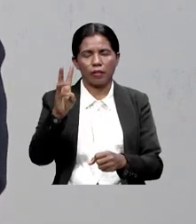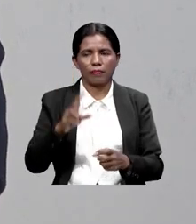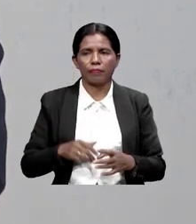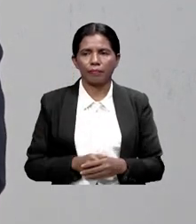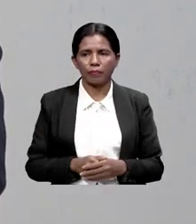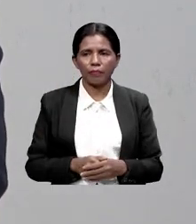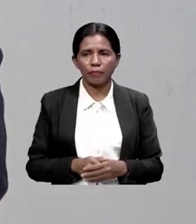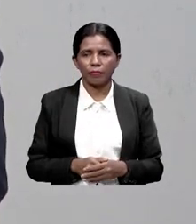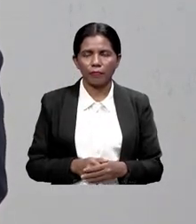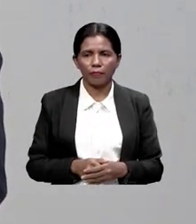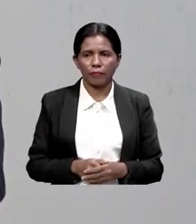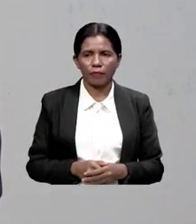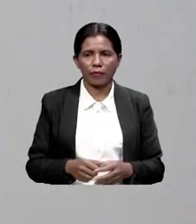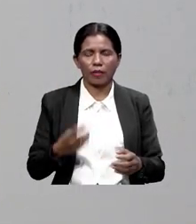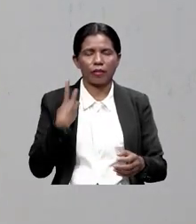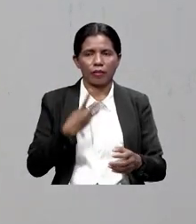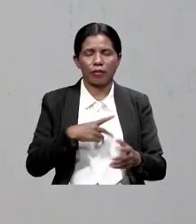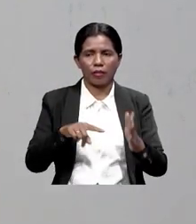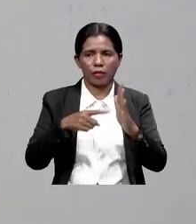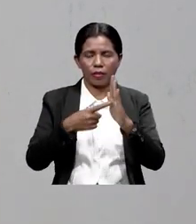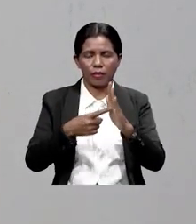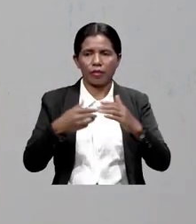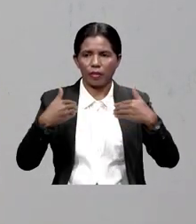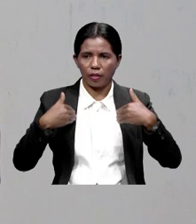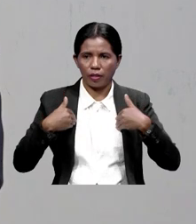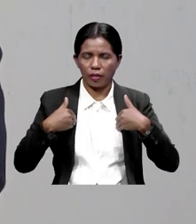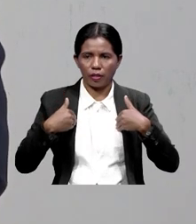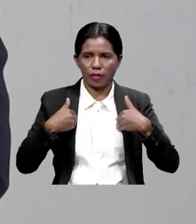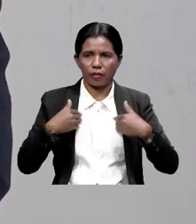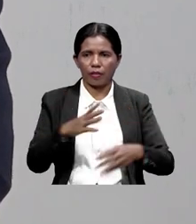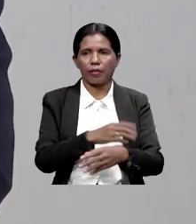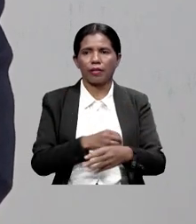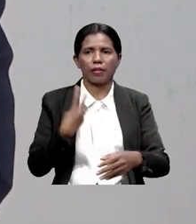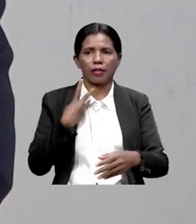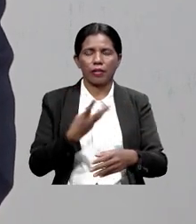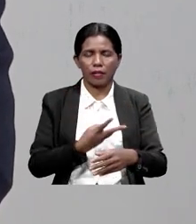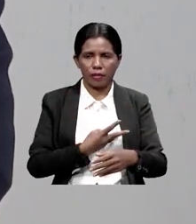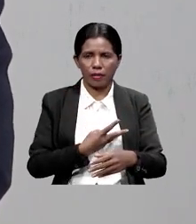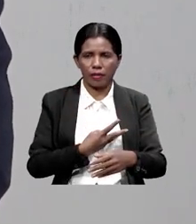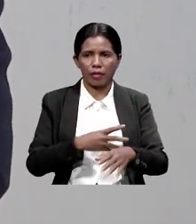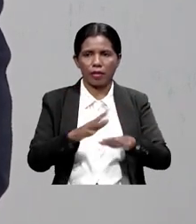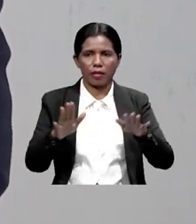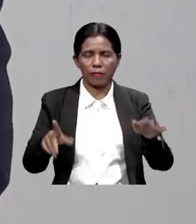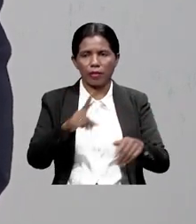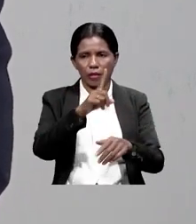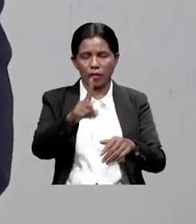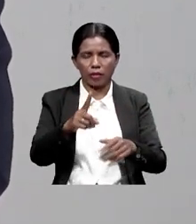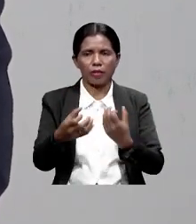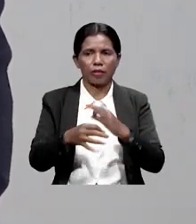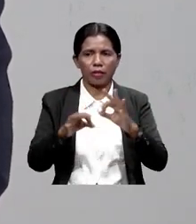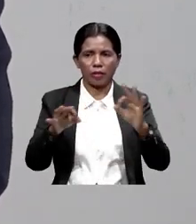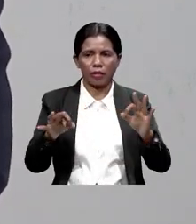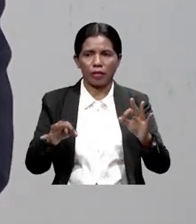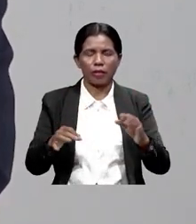Número de nas crianças apoiam se ia o russo ia a meter a carta na barra que ele ia também